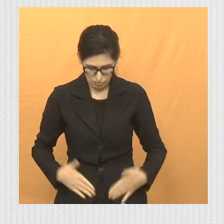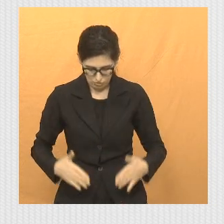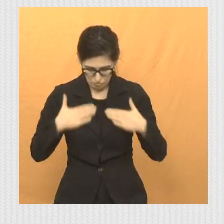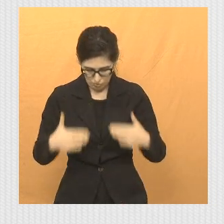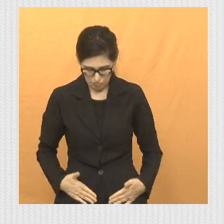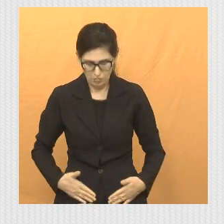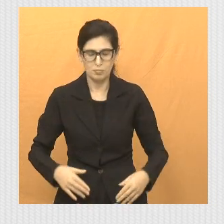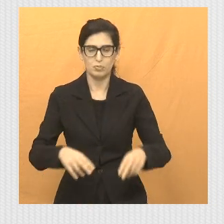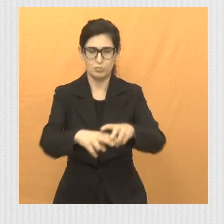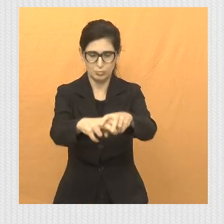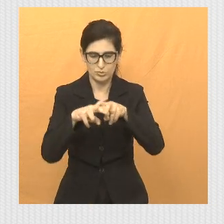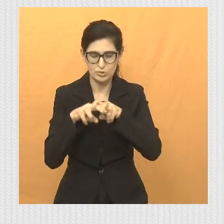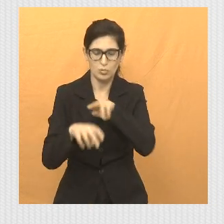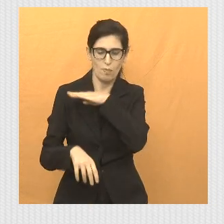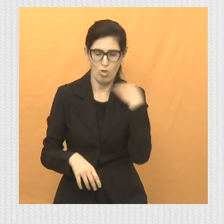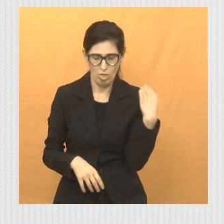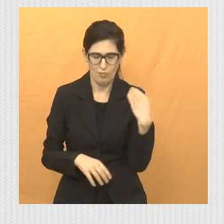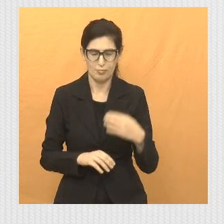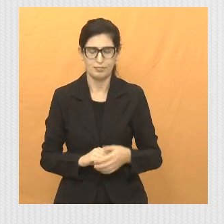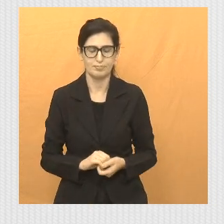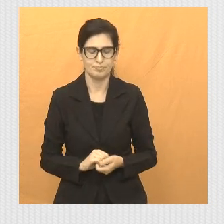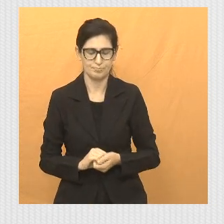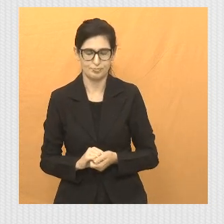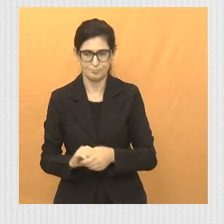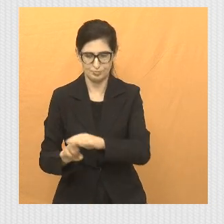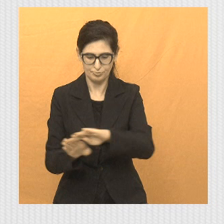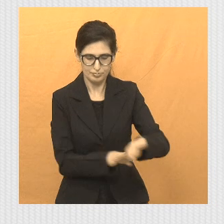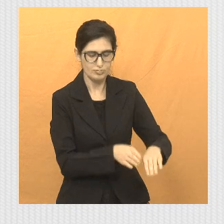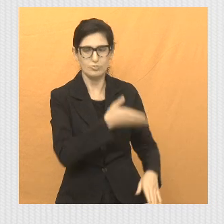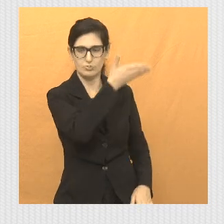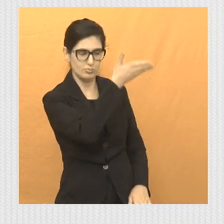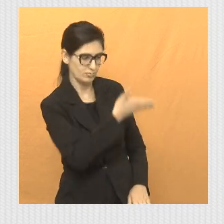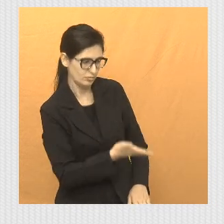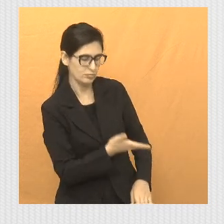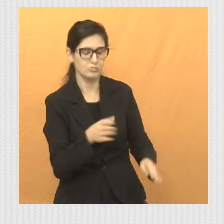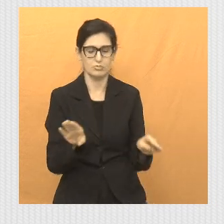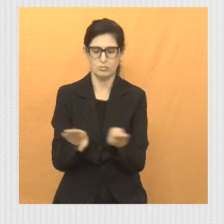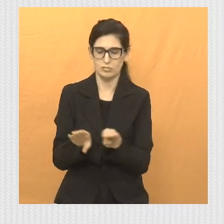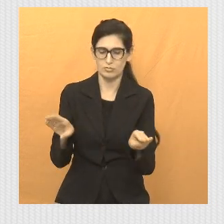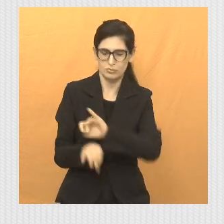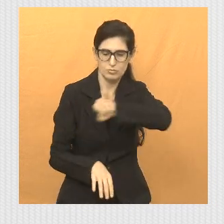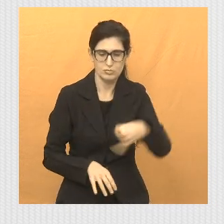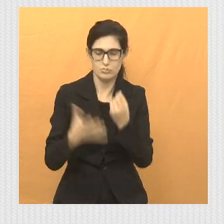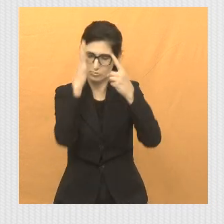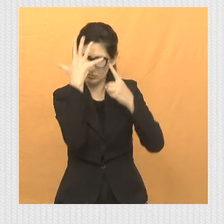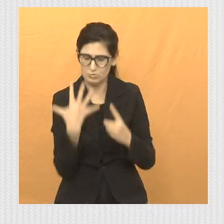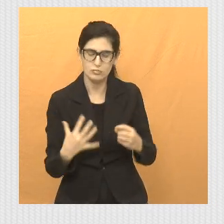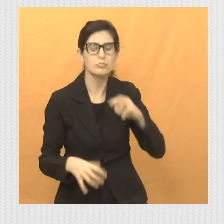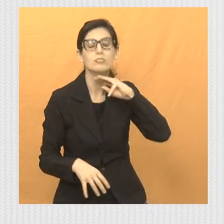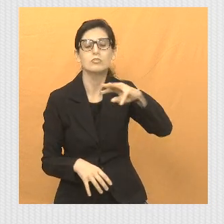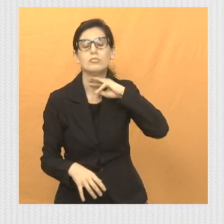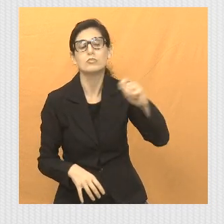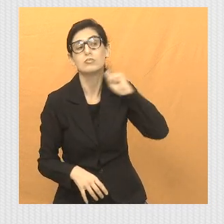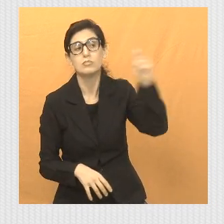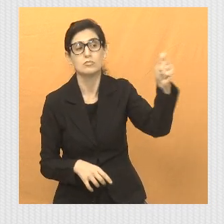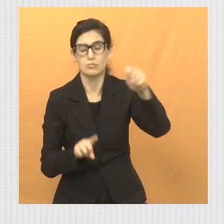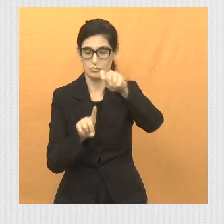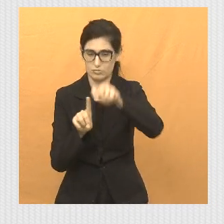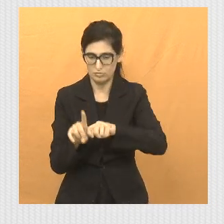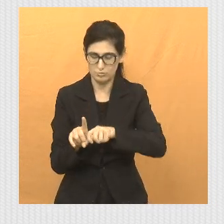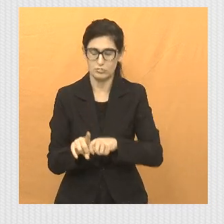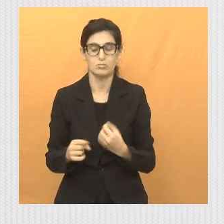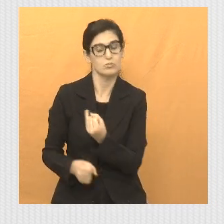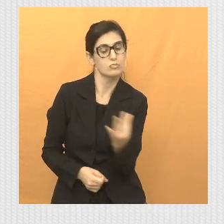próximo quadro revela a avaliação no quadrimestre com relação ao número